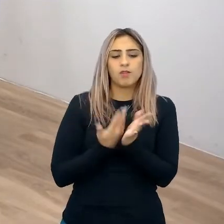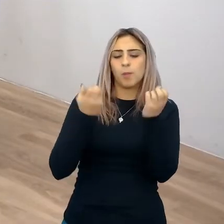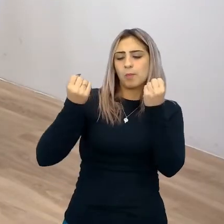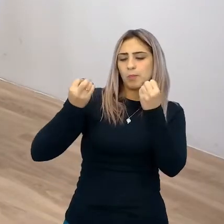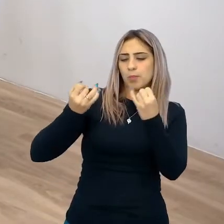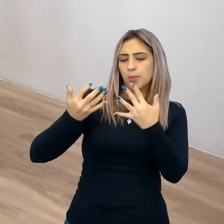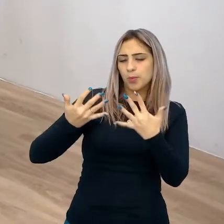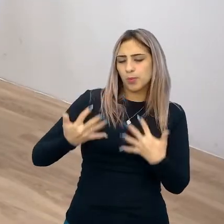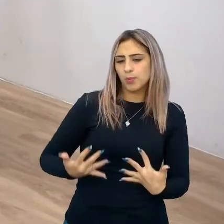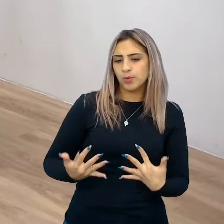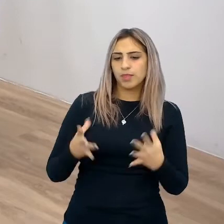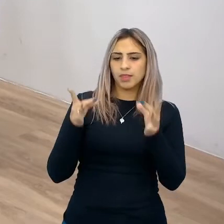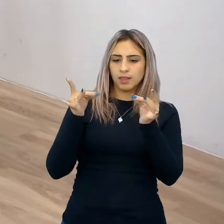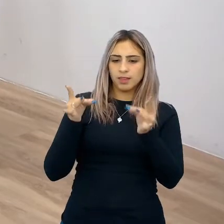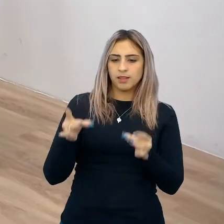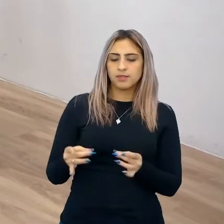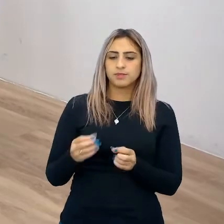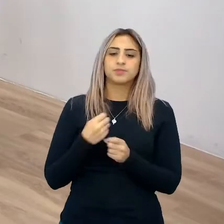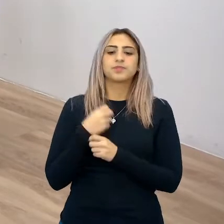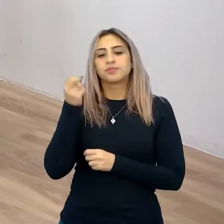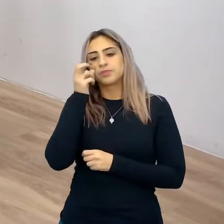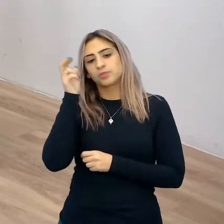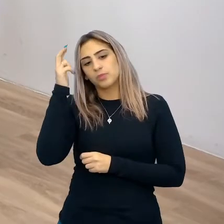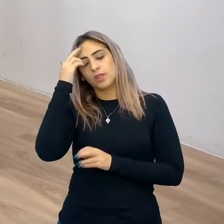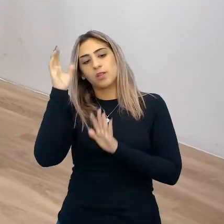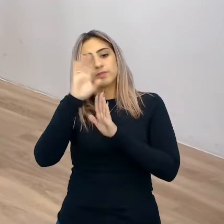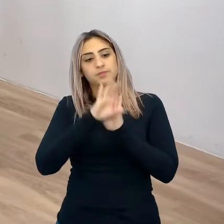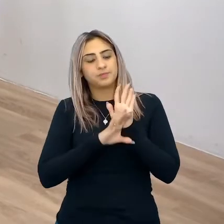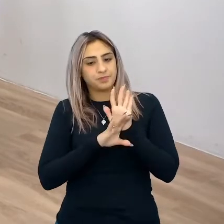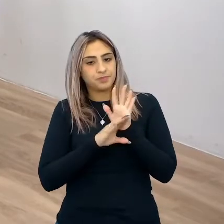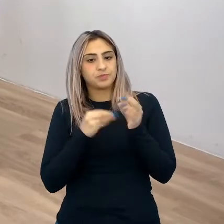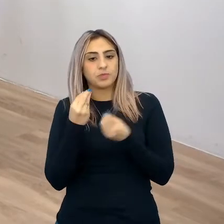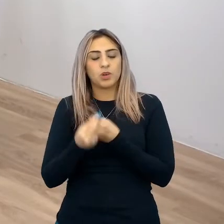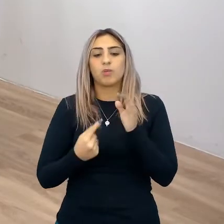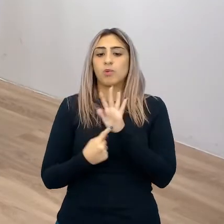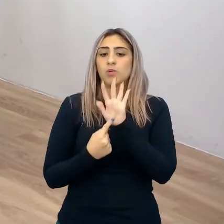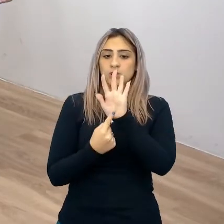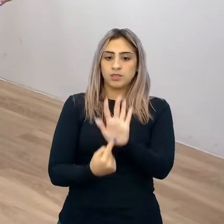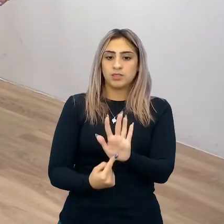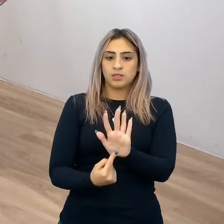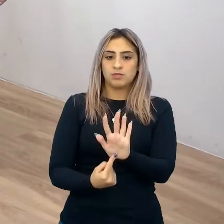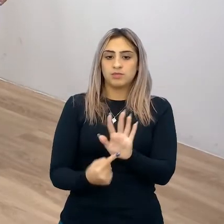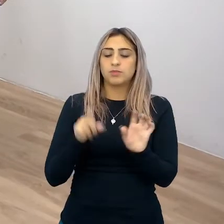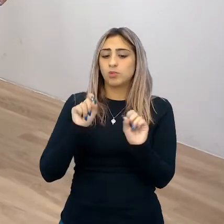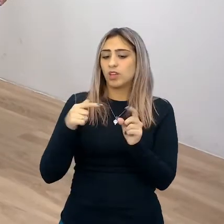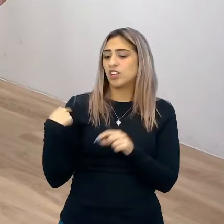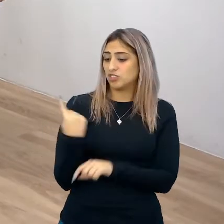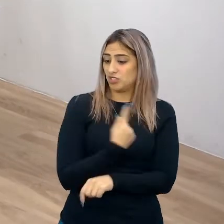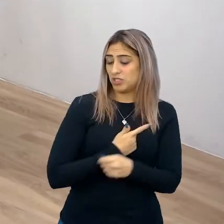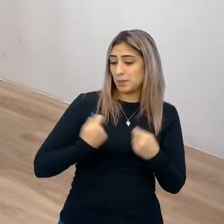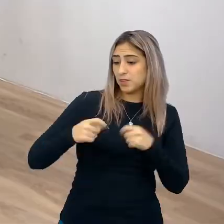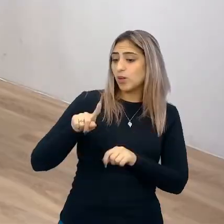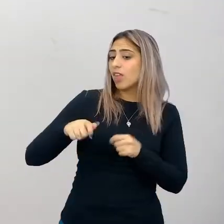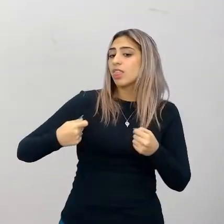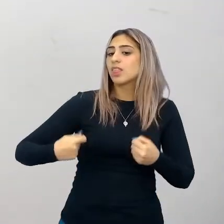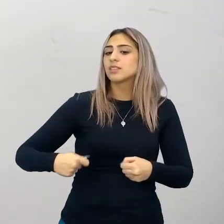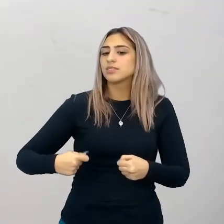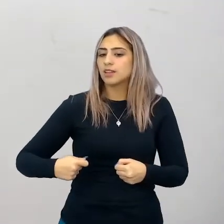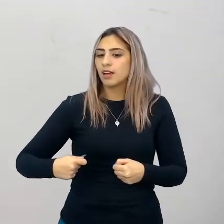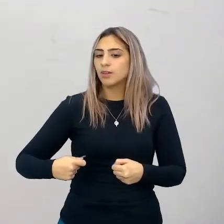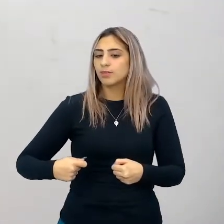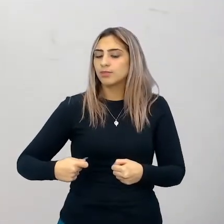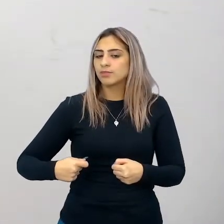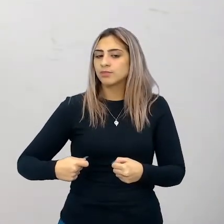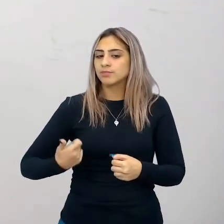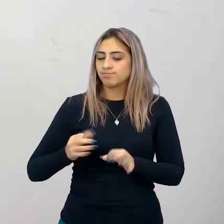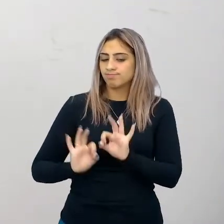explicando tal, lá no Cultura é Currículo, no site do Cultura é Currículo. Como mostrar. Ou seja, o que a gente precisa, o que é necessário? Precisa de filme e